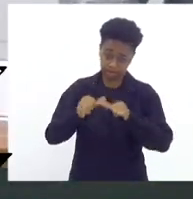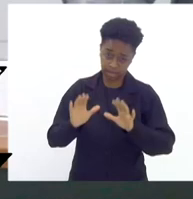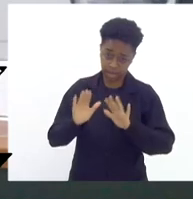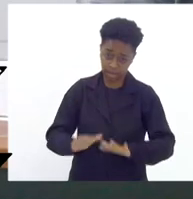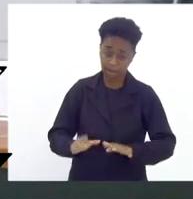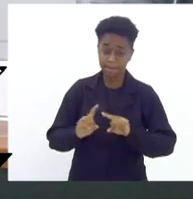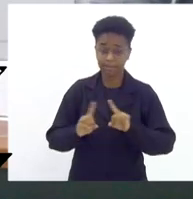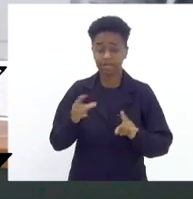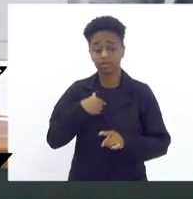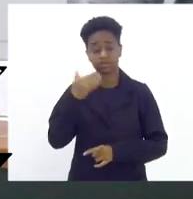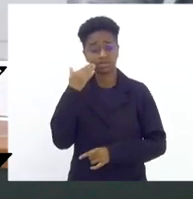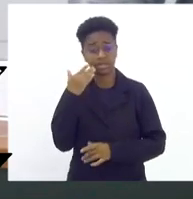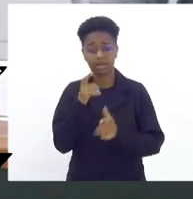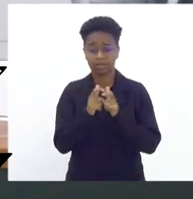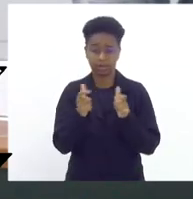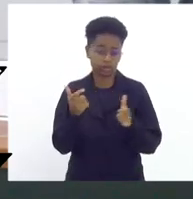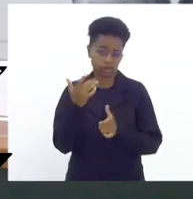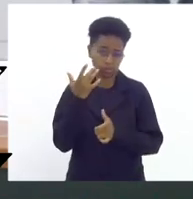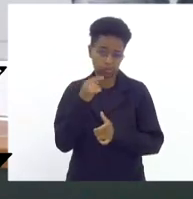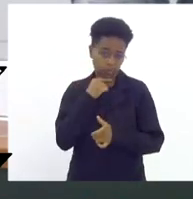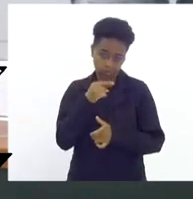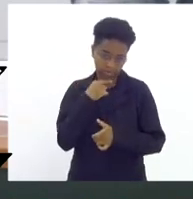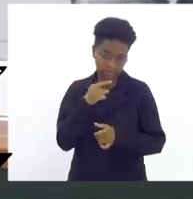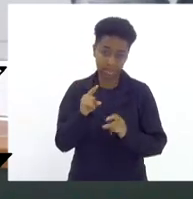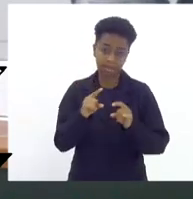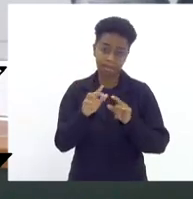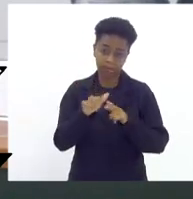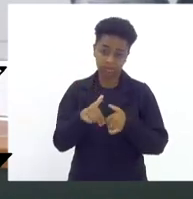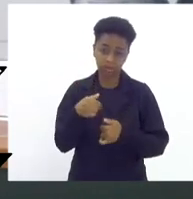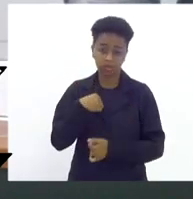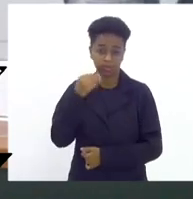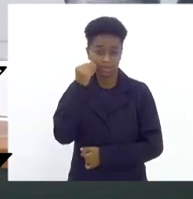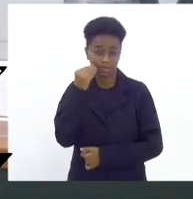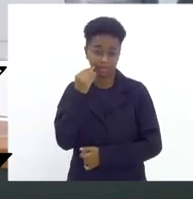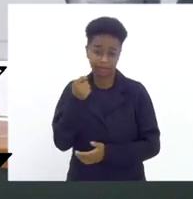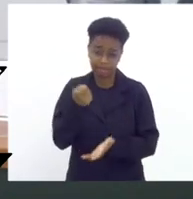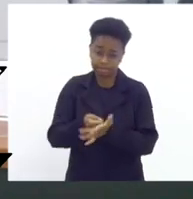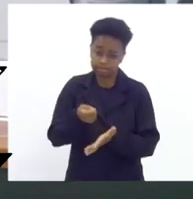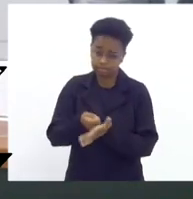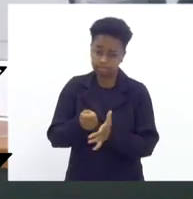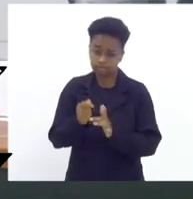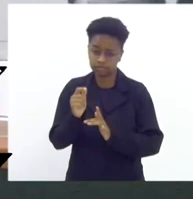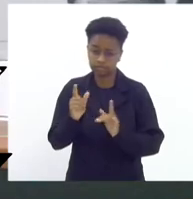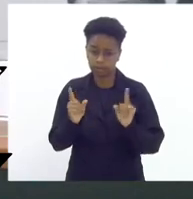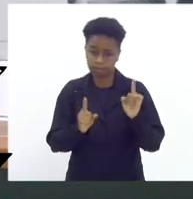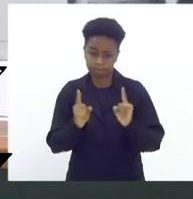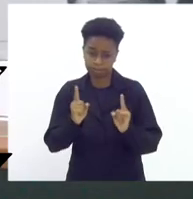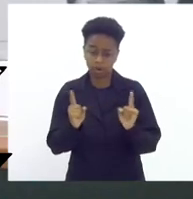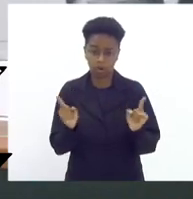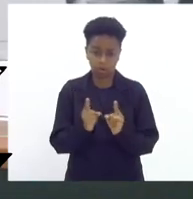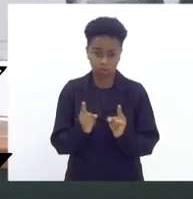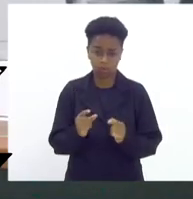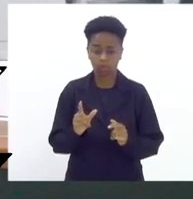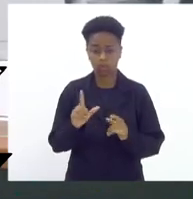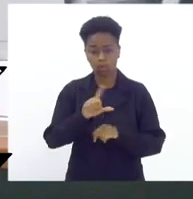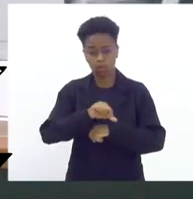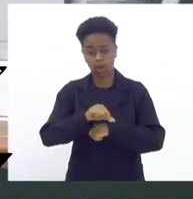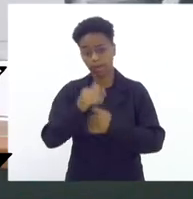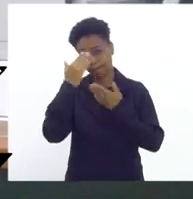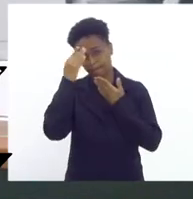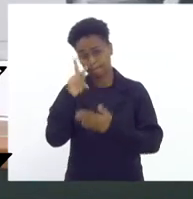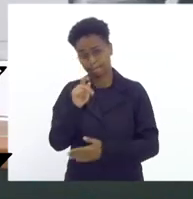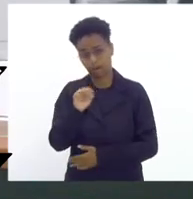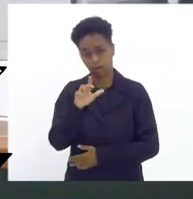dos convidados não teriam então por isso que eu tô sendo um pouquinho mais rigorosa com tempo assim não é demérito obrigado Paulo